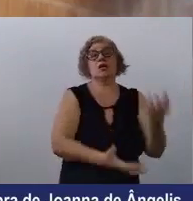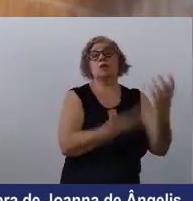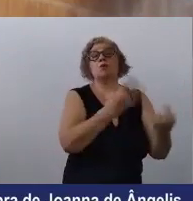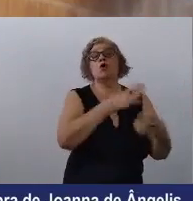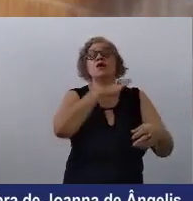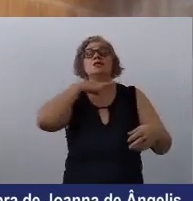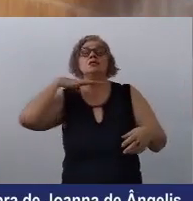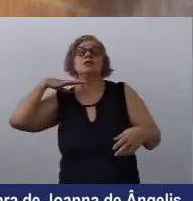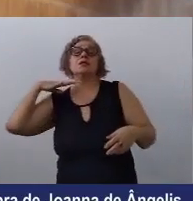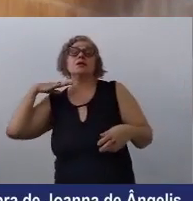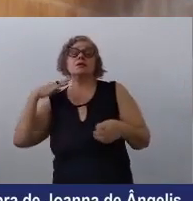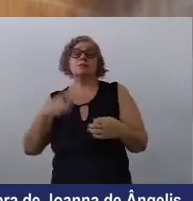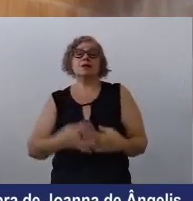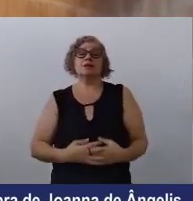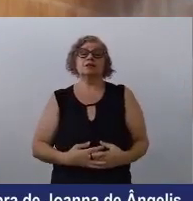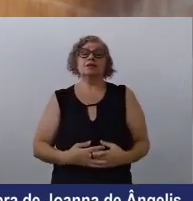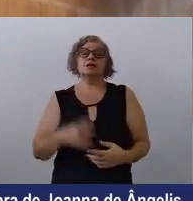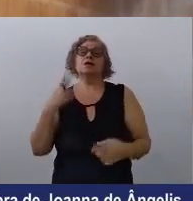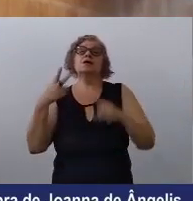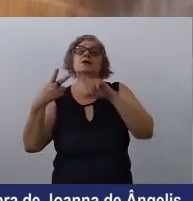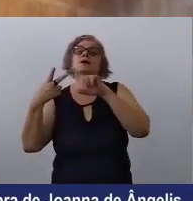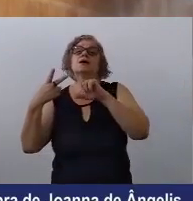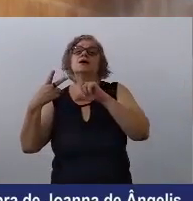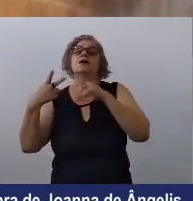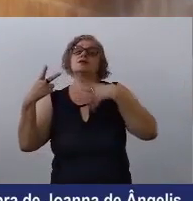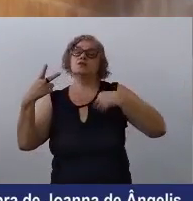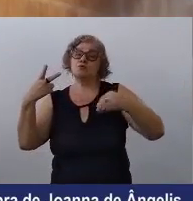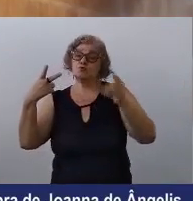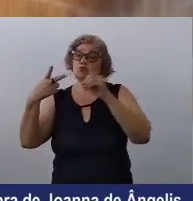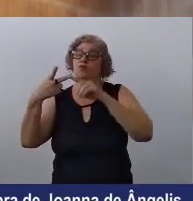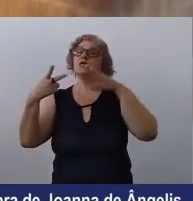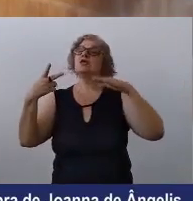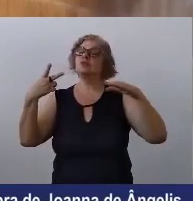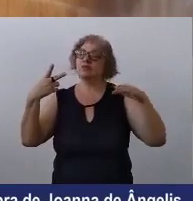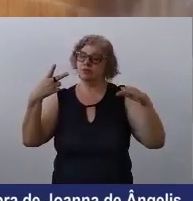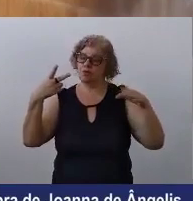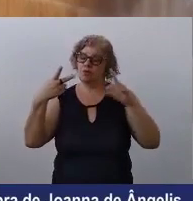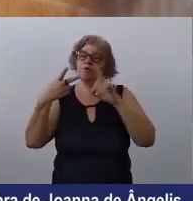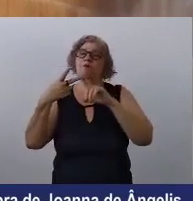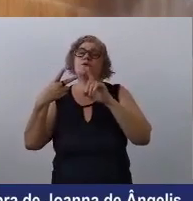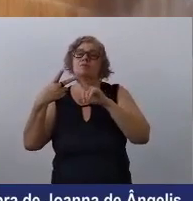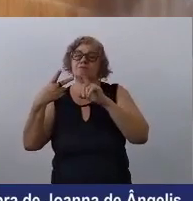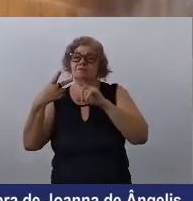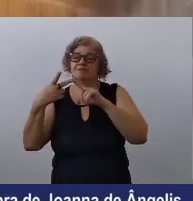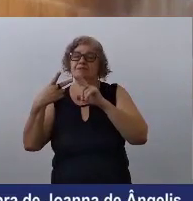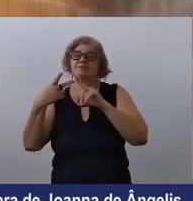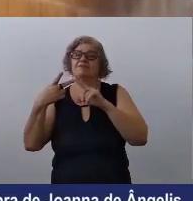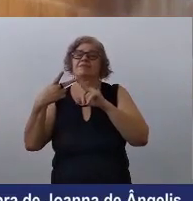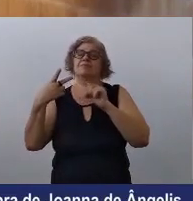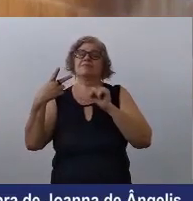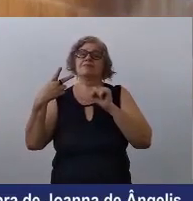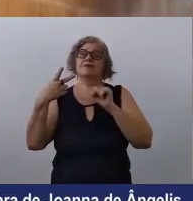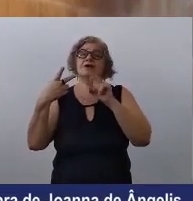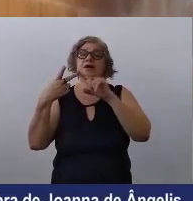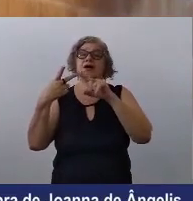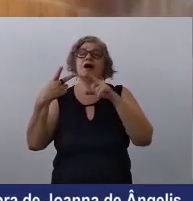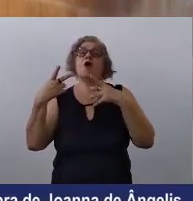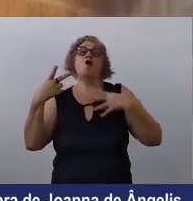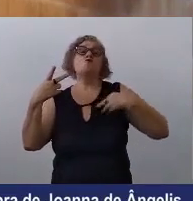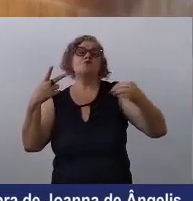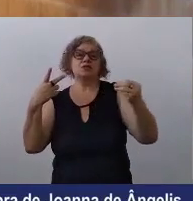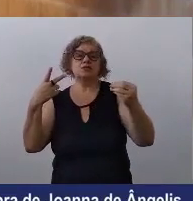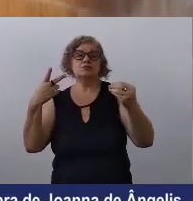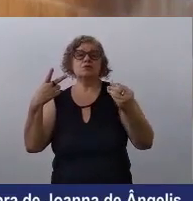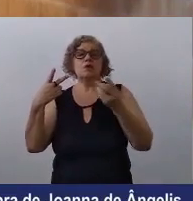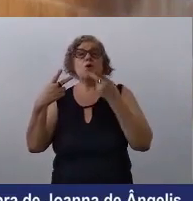conduziria à morte, ela e seu filho mais novo, a quem ela nunca desamparou, e